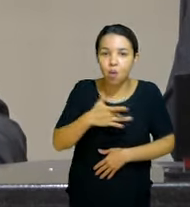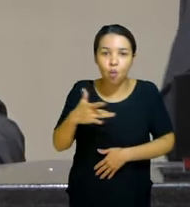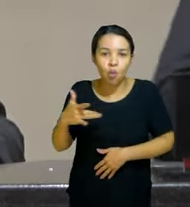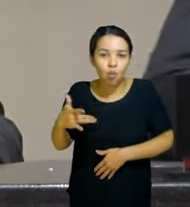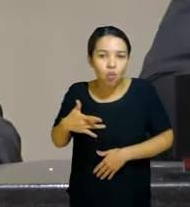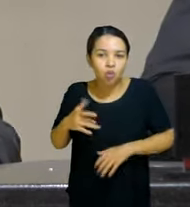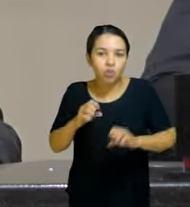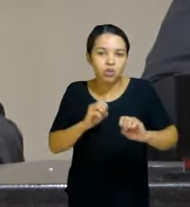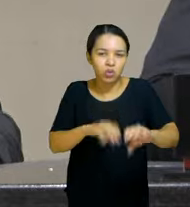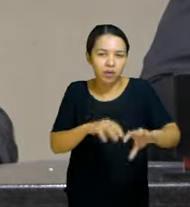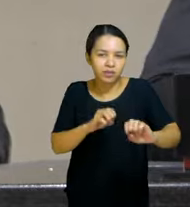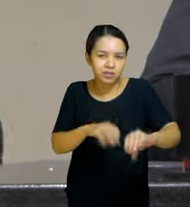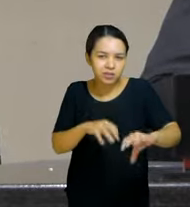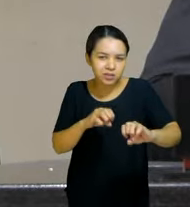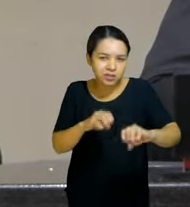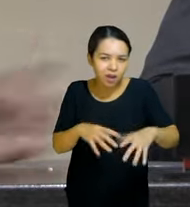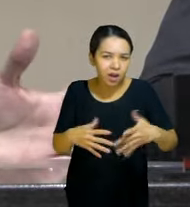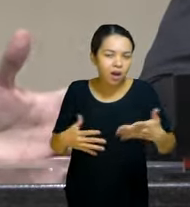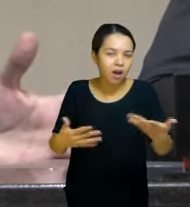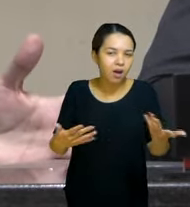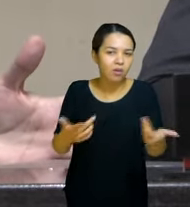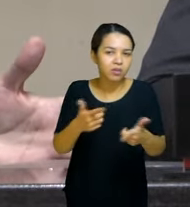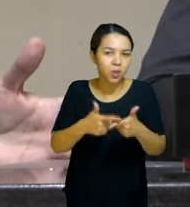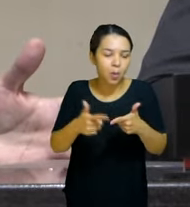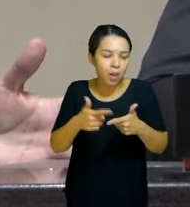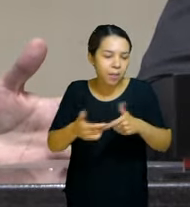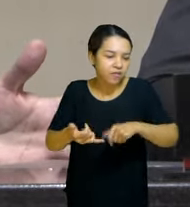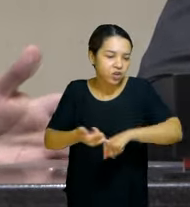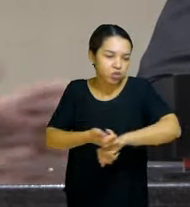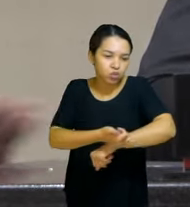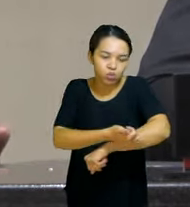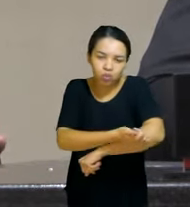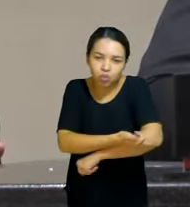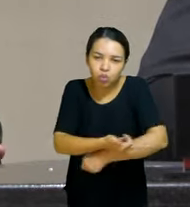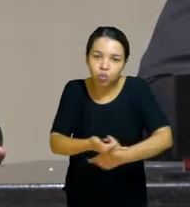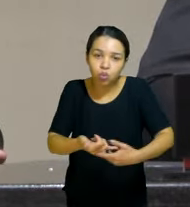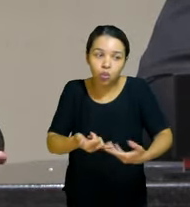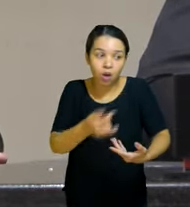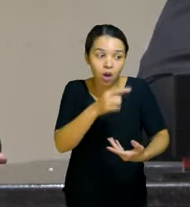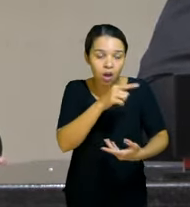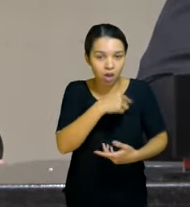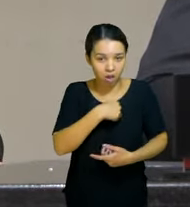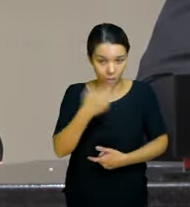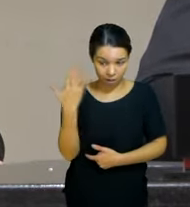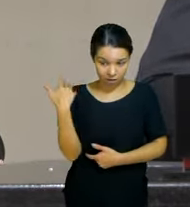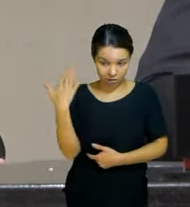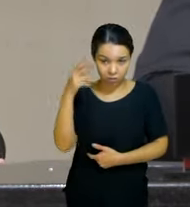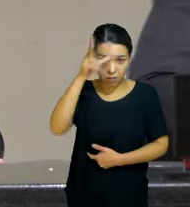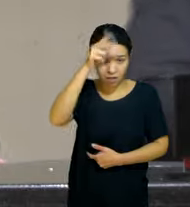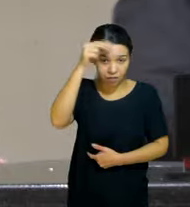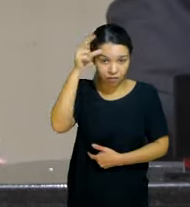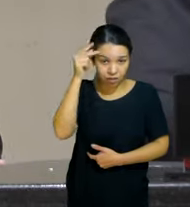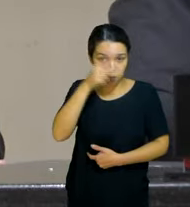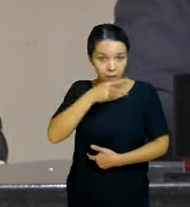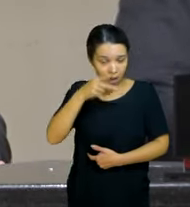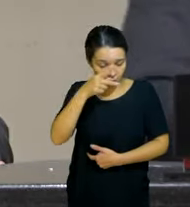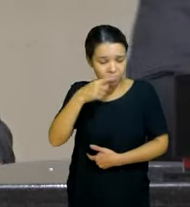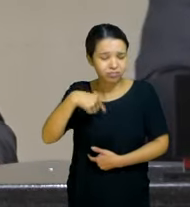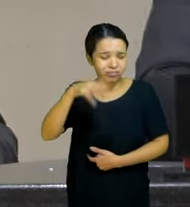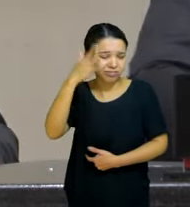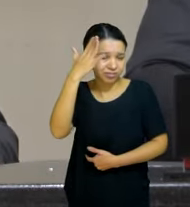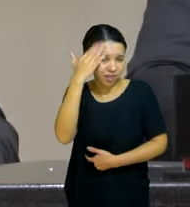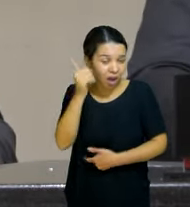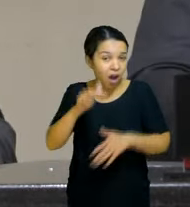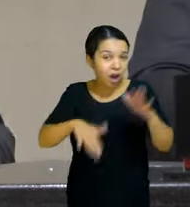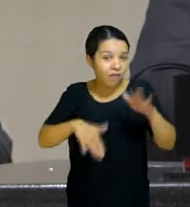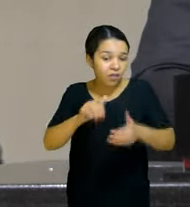educação, temos problemas na infraestrutura. E eu, prefeito, que fui da cidade de Palhoça, a gente sabe que, muitas vezes, o esporte fica